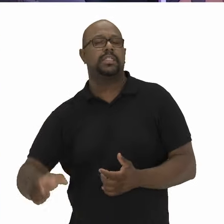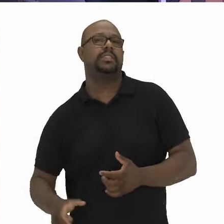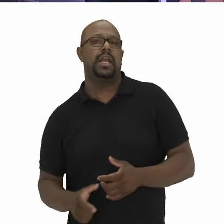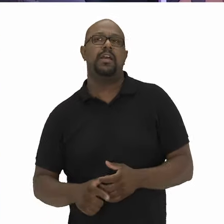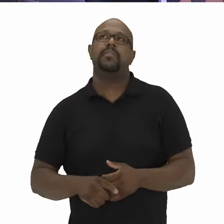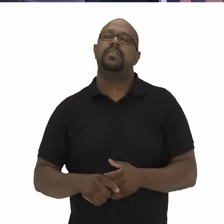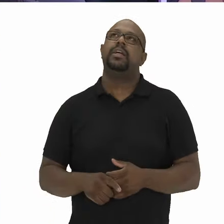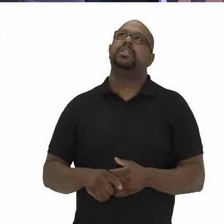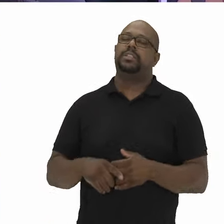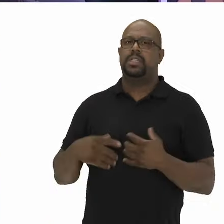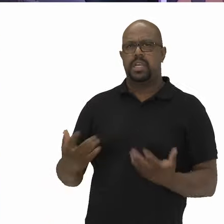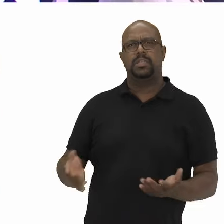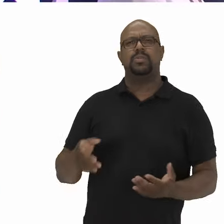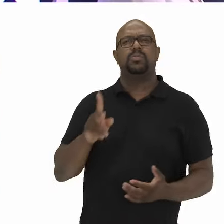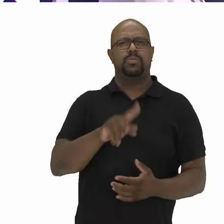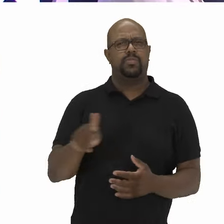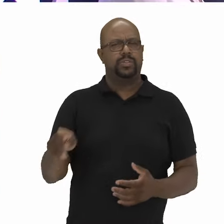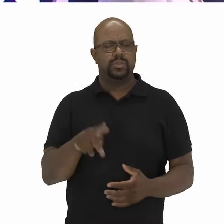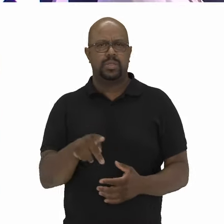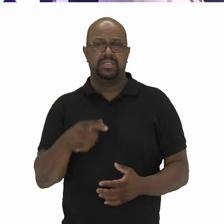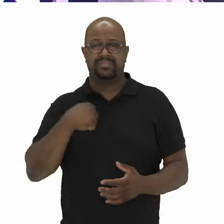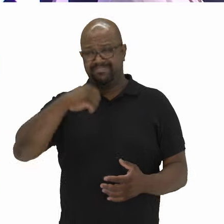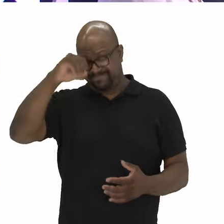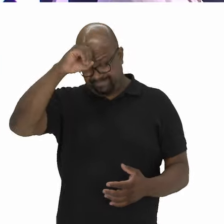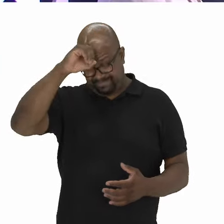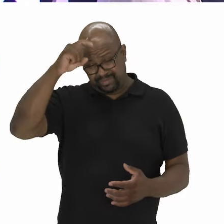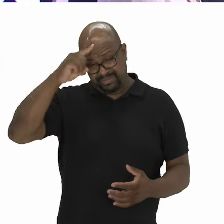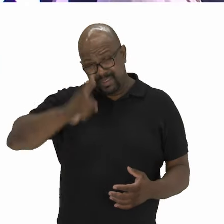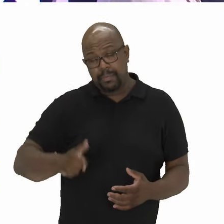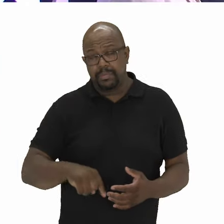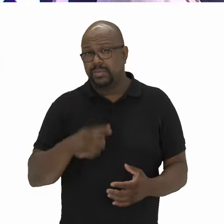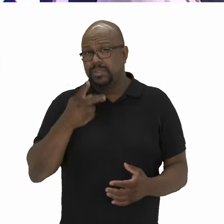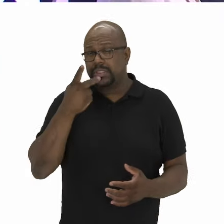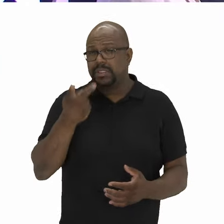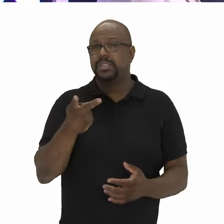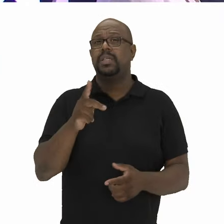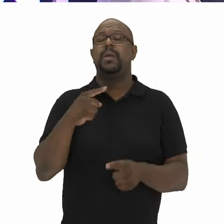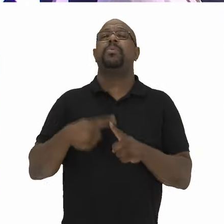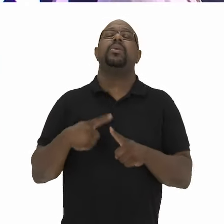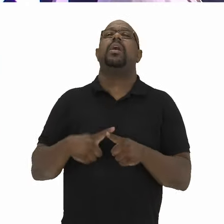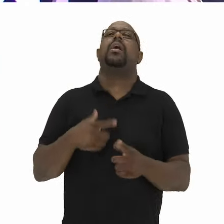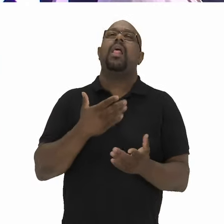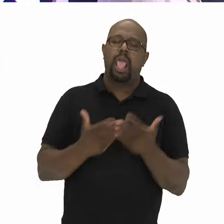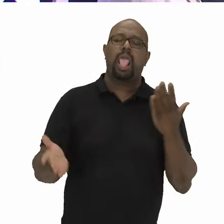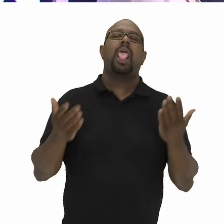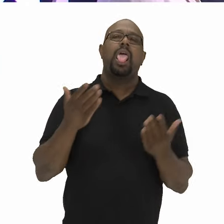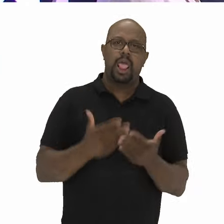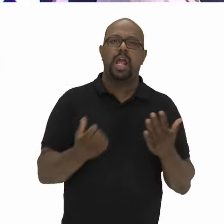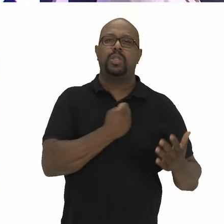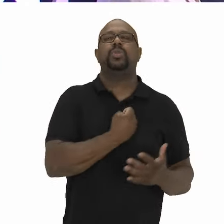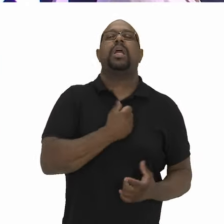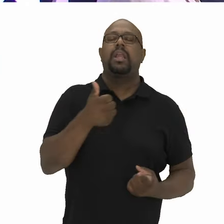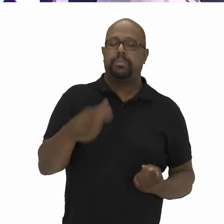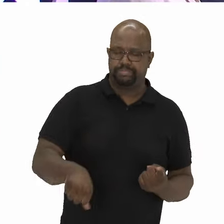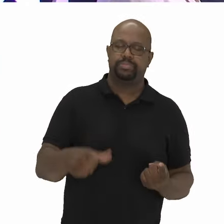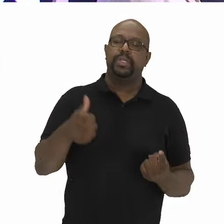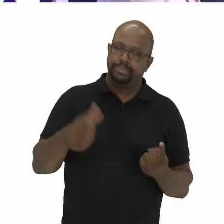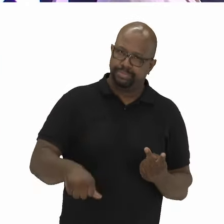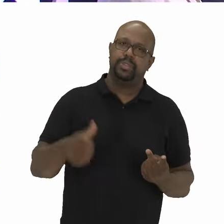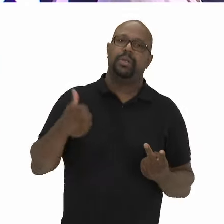interessava E aí os professores Eles não sabiam dizer porque que eu repetia tirava